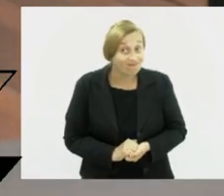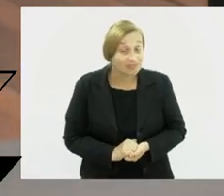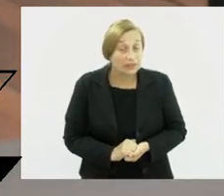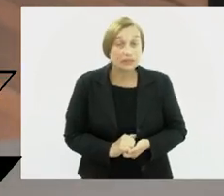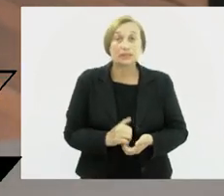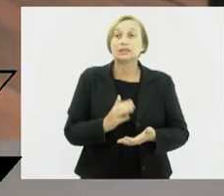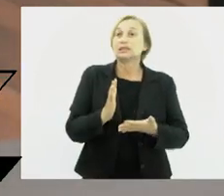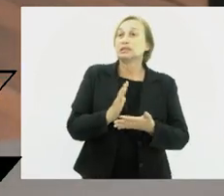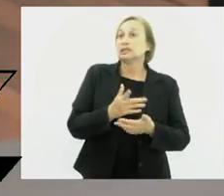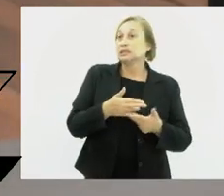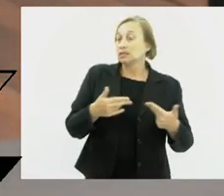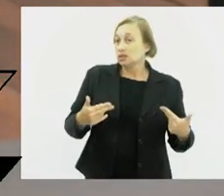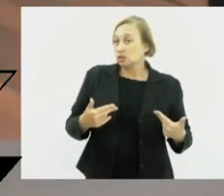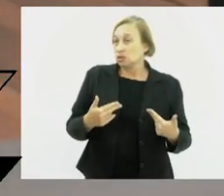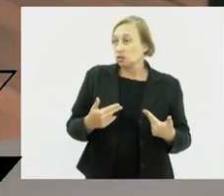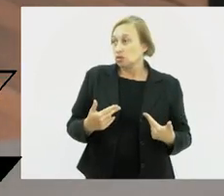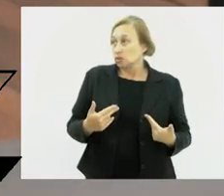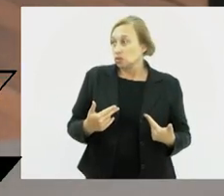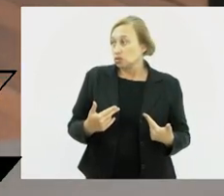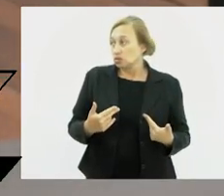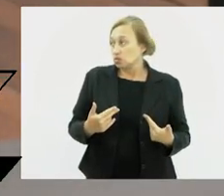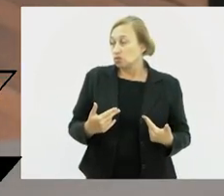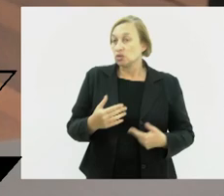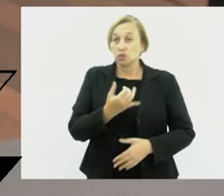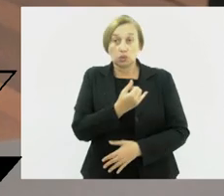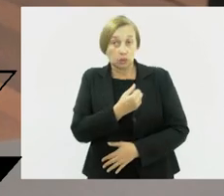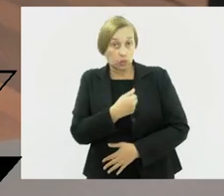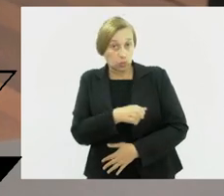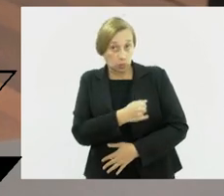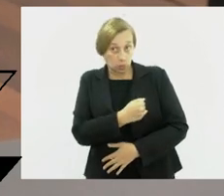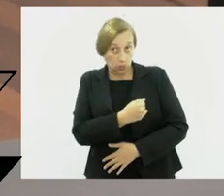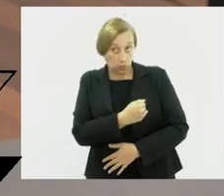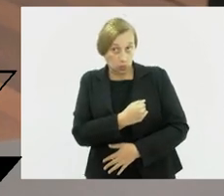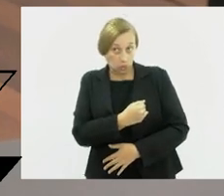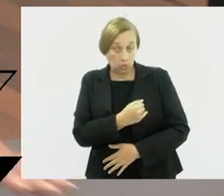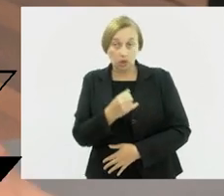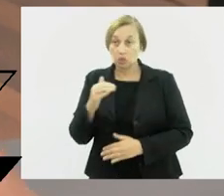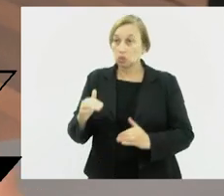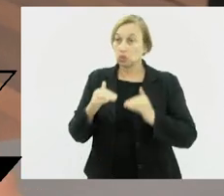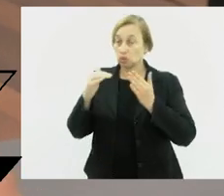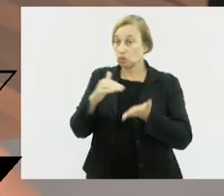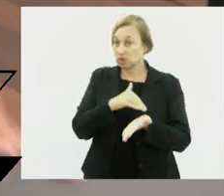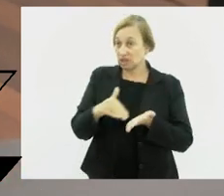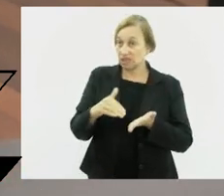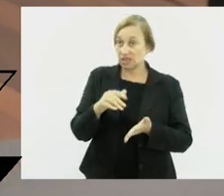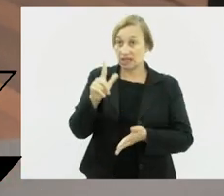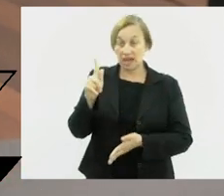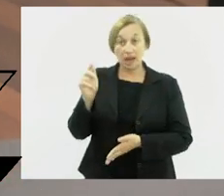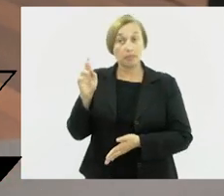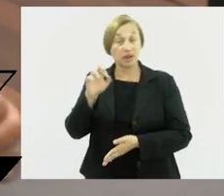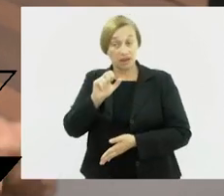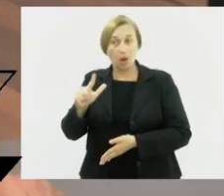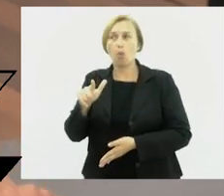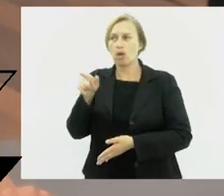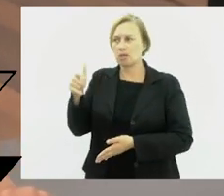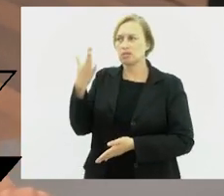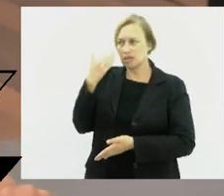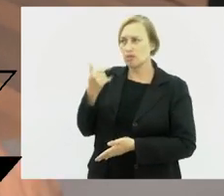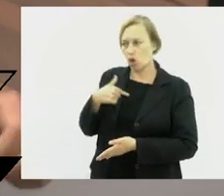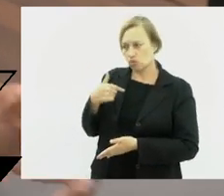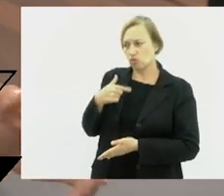Várias vezes, nós vamos em São João de Meriti, está aqui o subsecretário Gabriel, e ele sabe do que eu estou